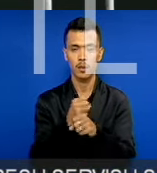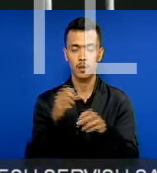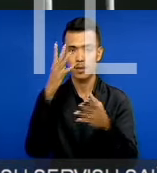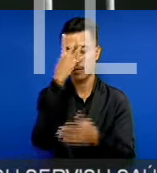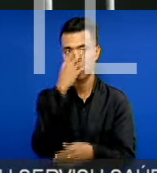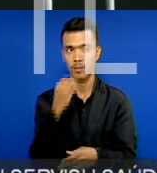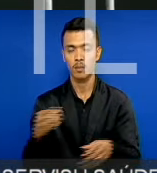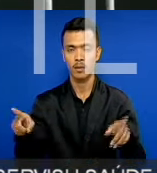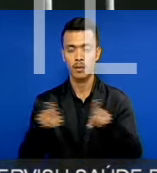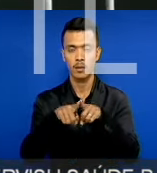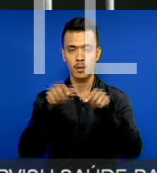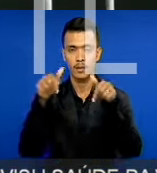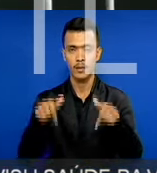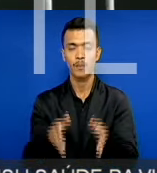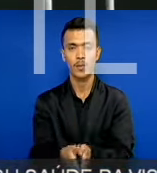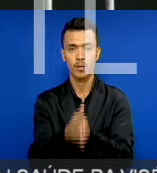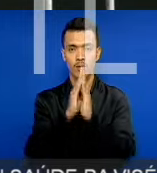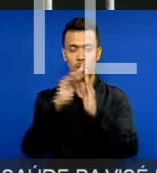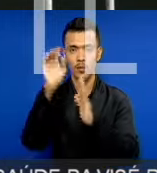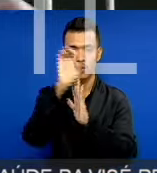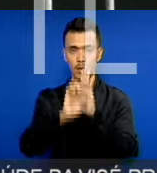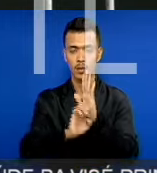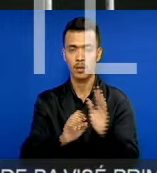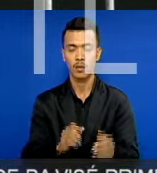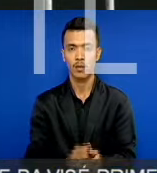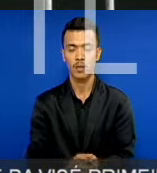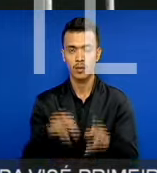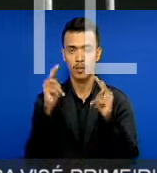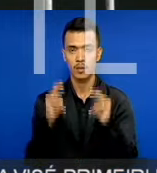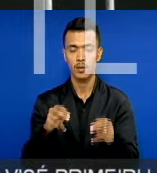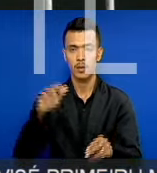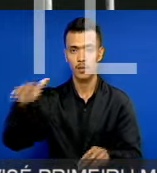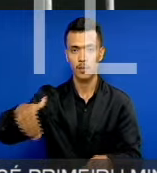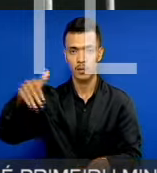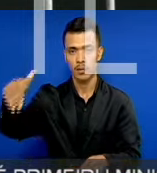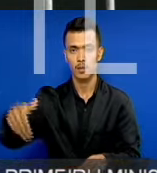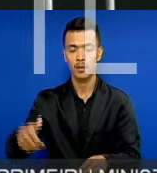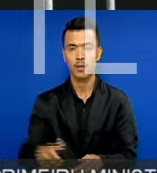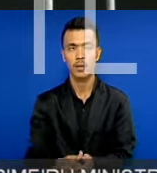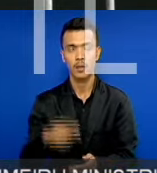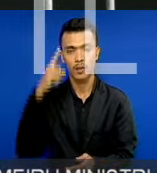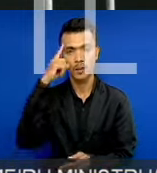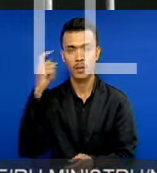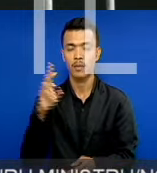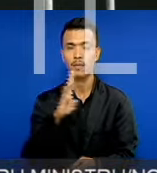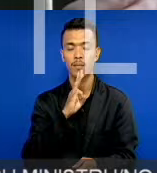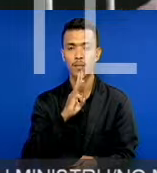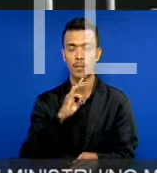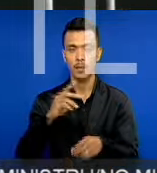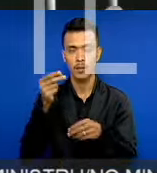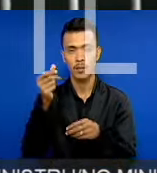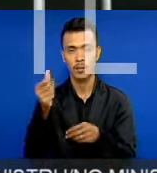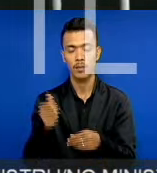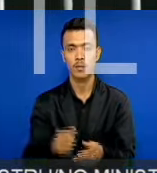hiret be letengan sarere. Nebe husu be staru se favor da. Am presidente ne makke me surre trai a minha mãe ngere. Tama ami uma beteng. Ami heta na ia